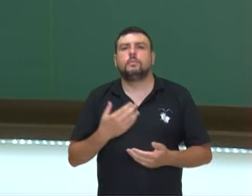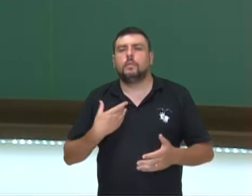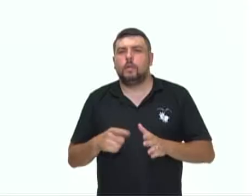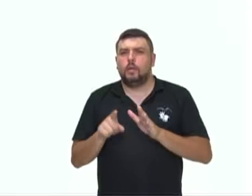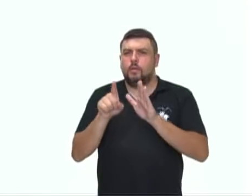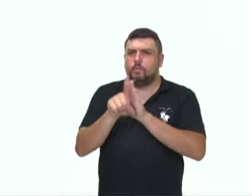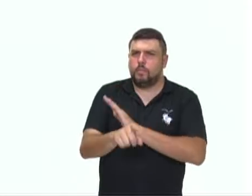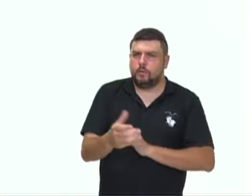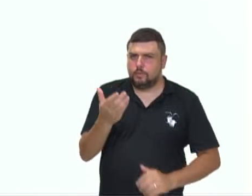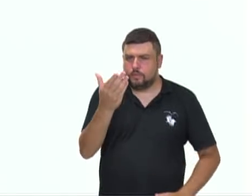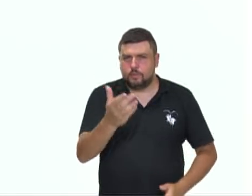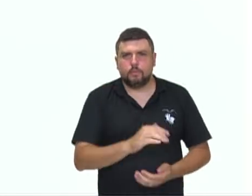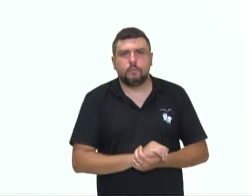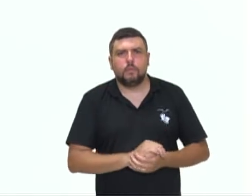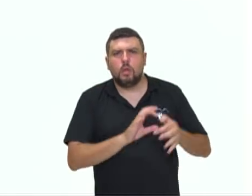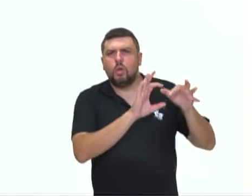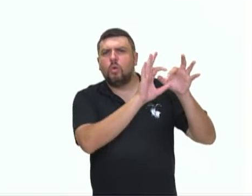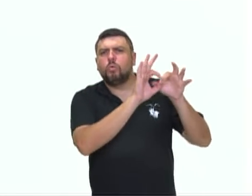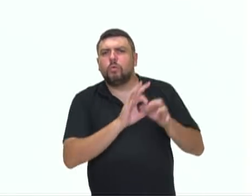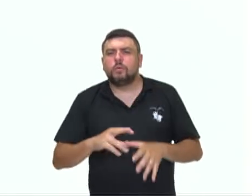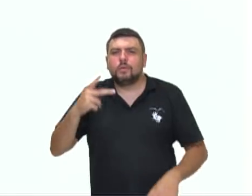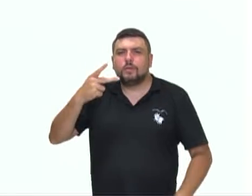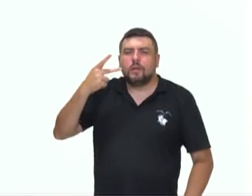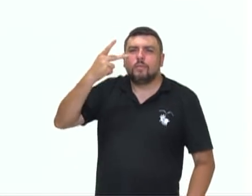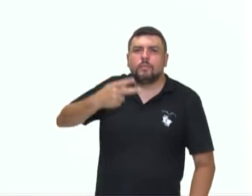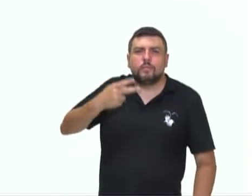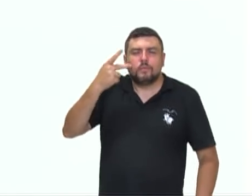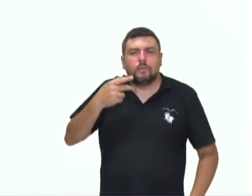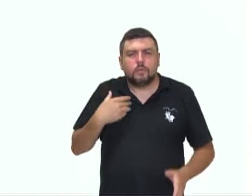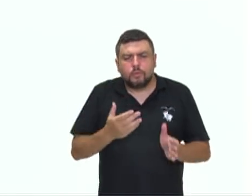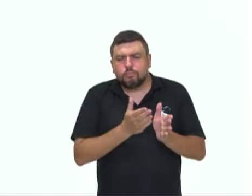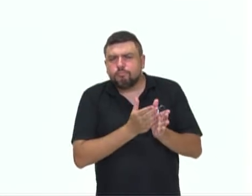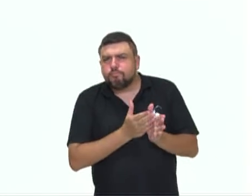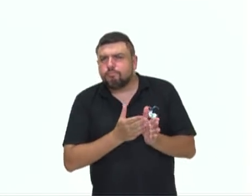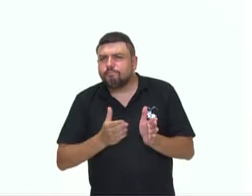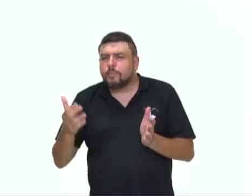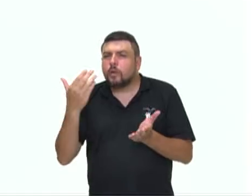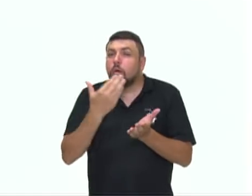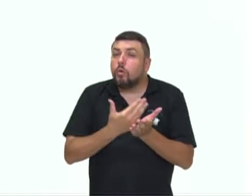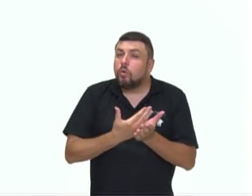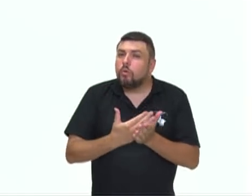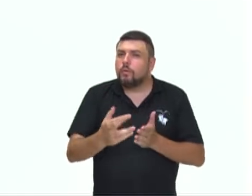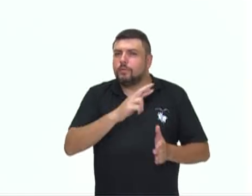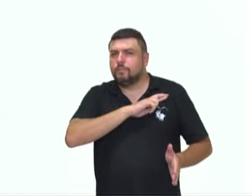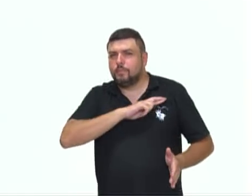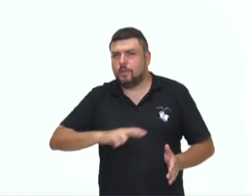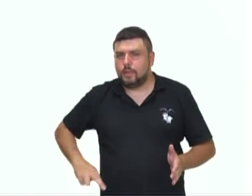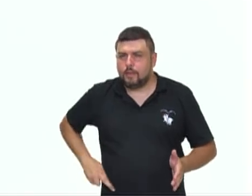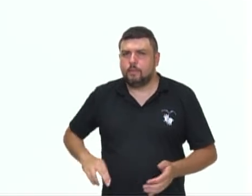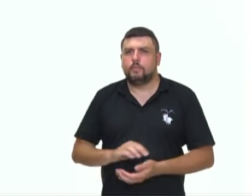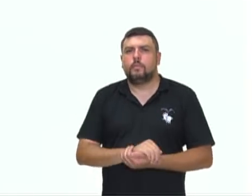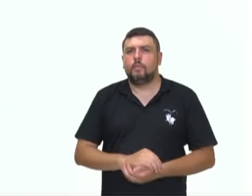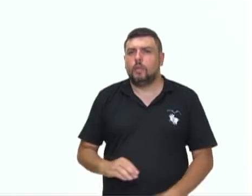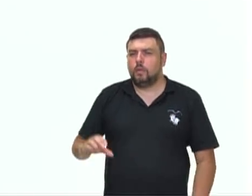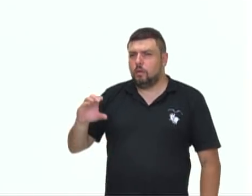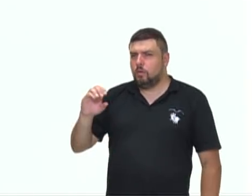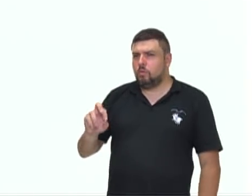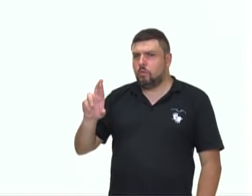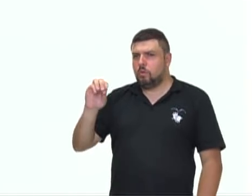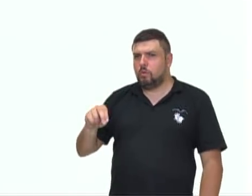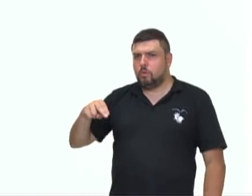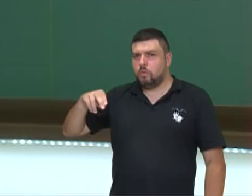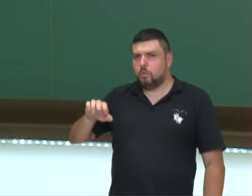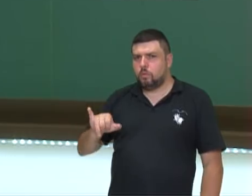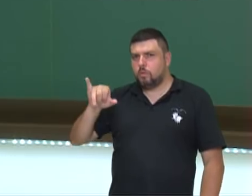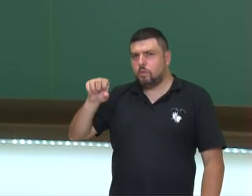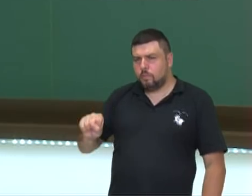você, no contexto político do início da República, esse início da República no Brasil, os chamados coronéis, esse